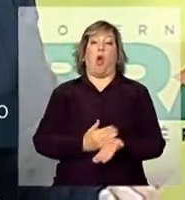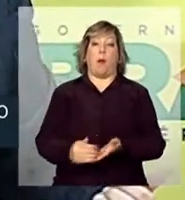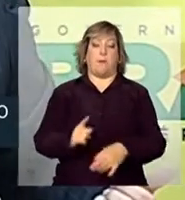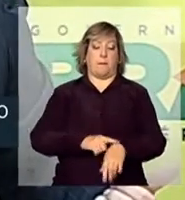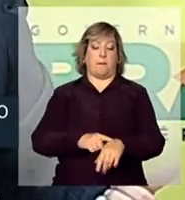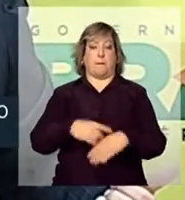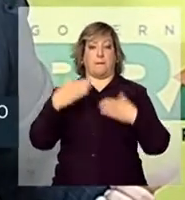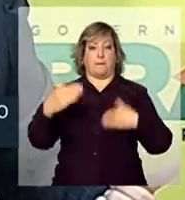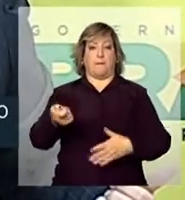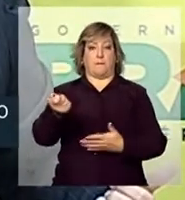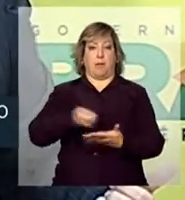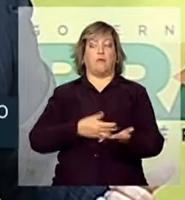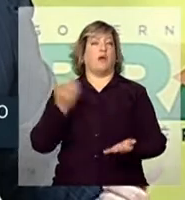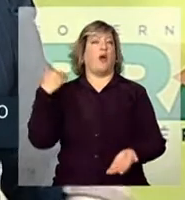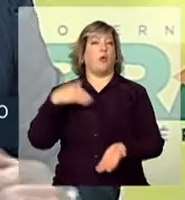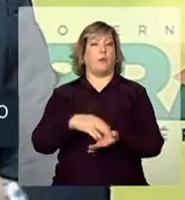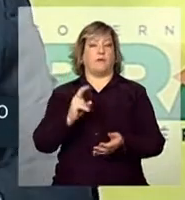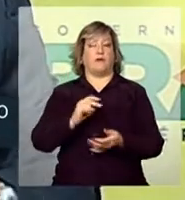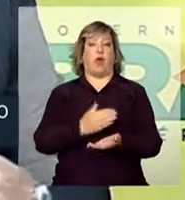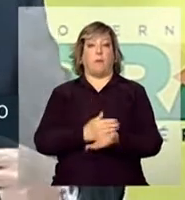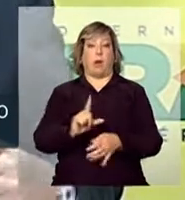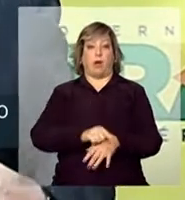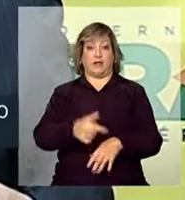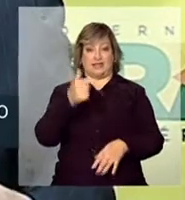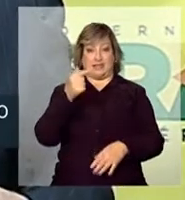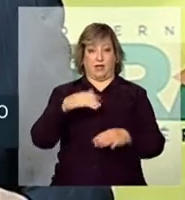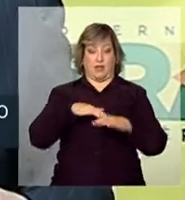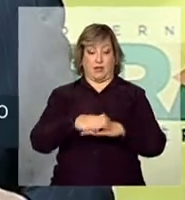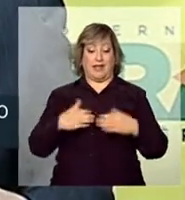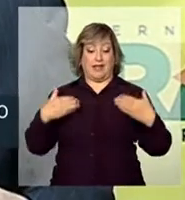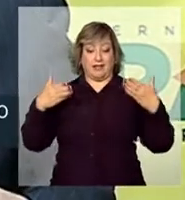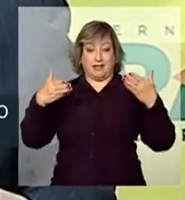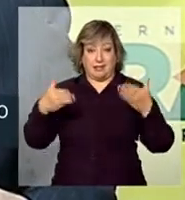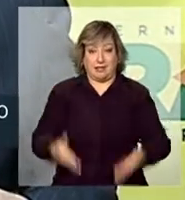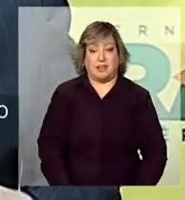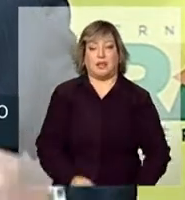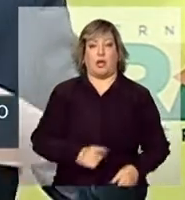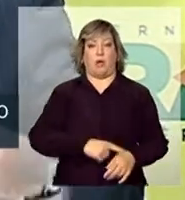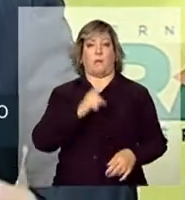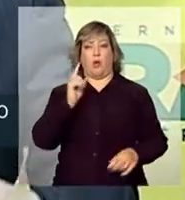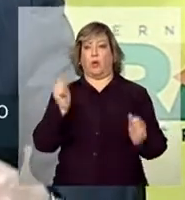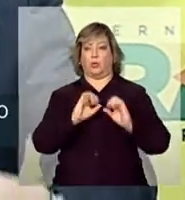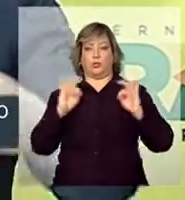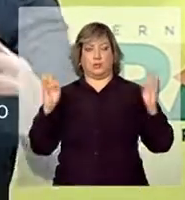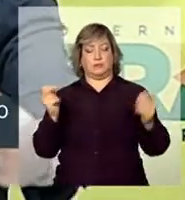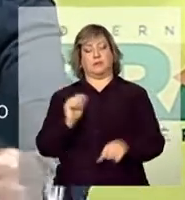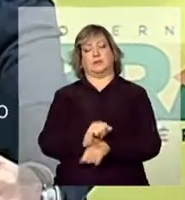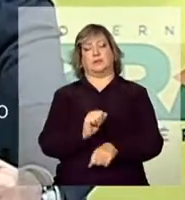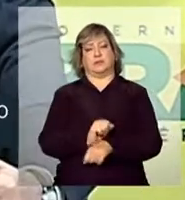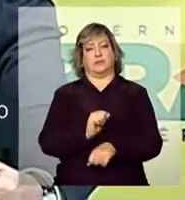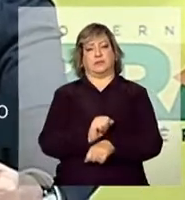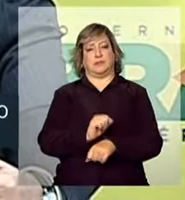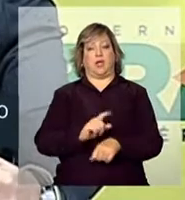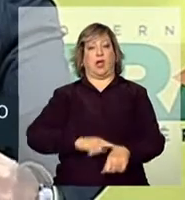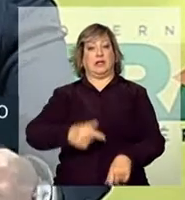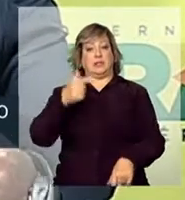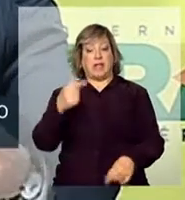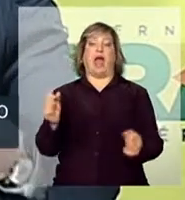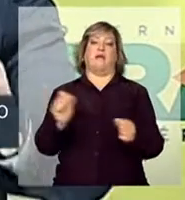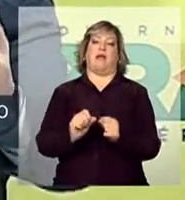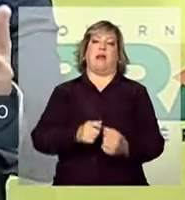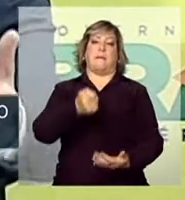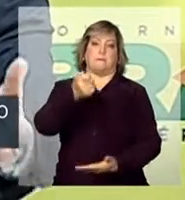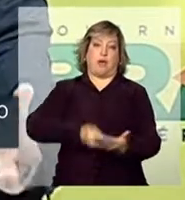prova na última vez que começaram as 19 horas eles entraram a uma hora com todo mundo esperava até 19 horas para concluir a prova